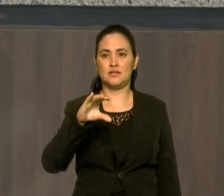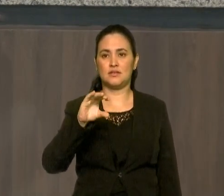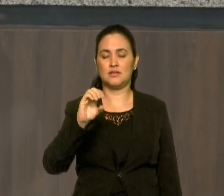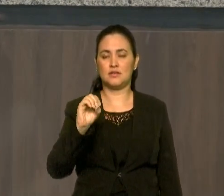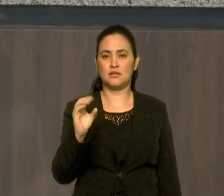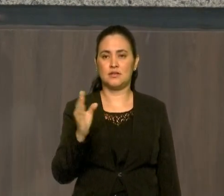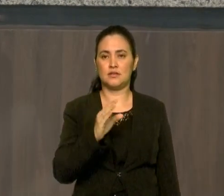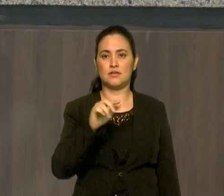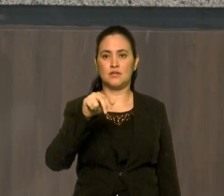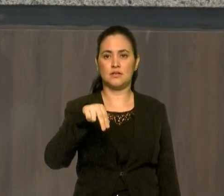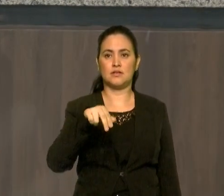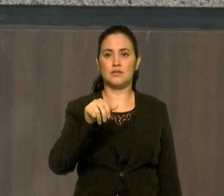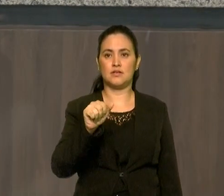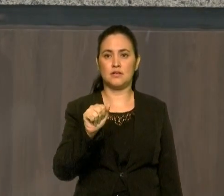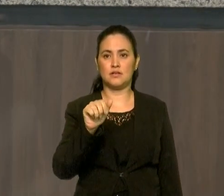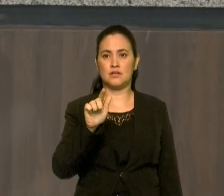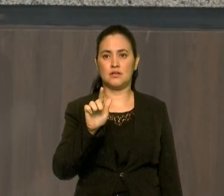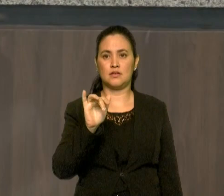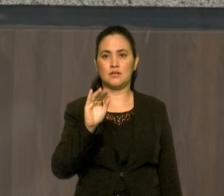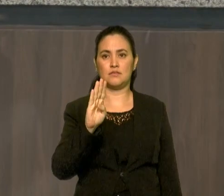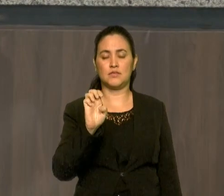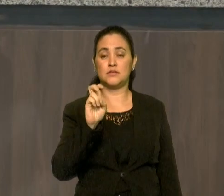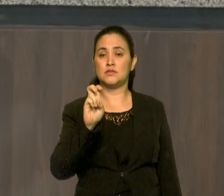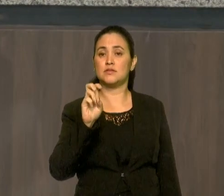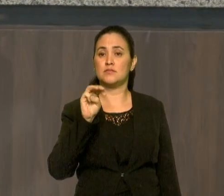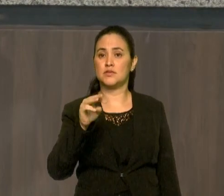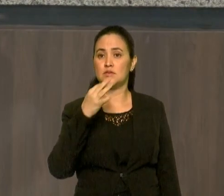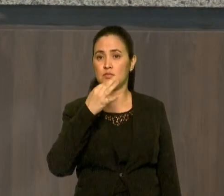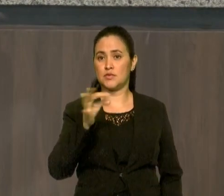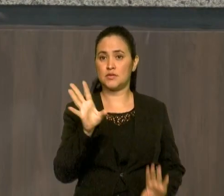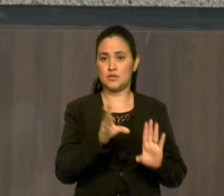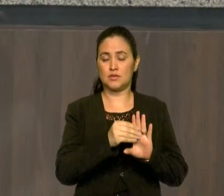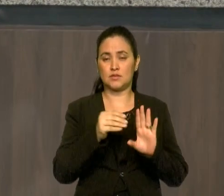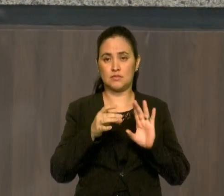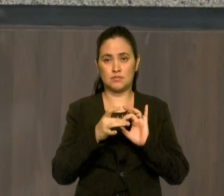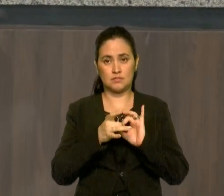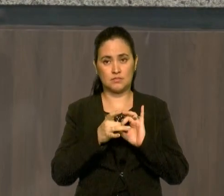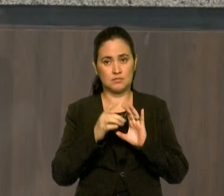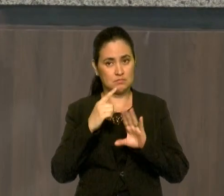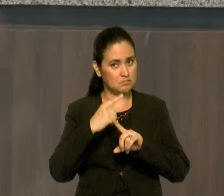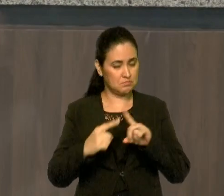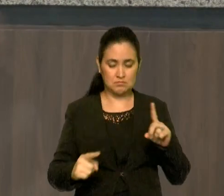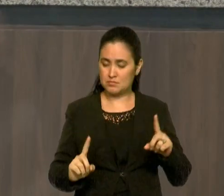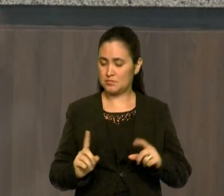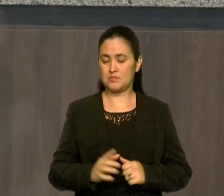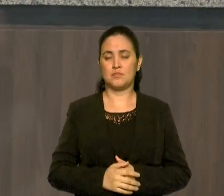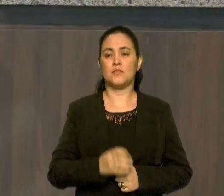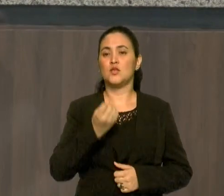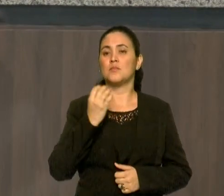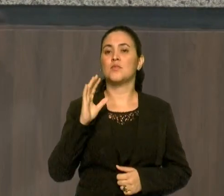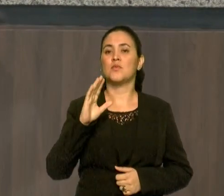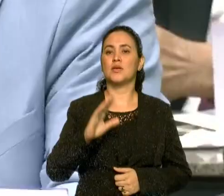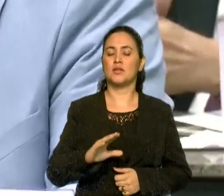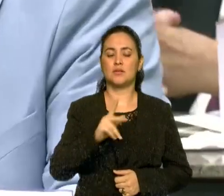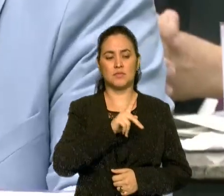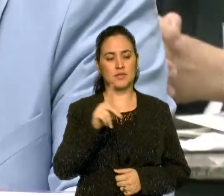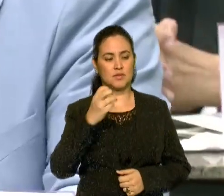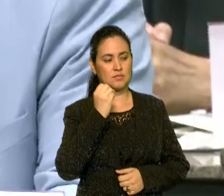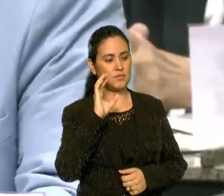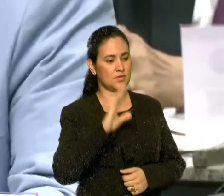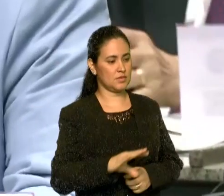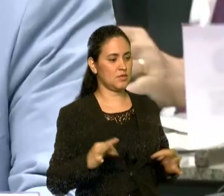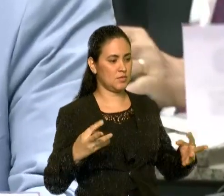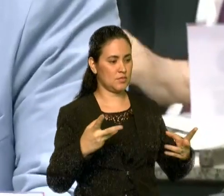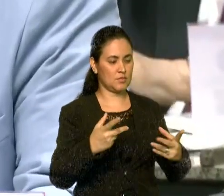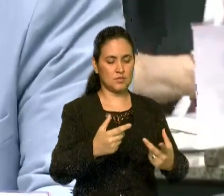5 minutos e sem a parte. Boa tarde, presidente Iracema. Boa tarde a todos os caxienses. É com